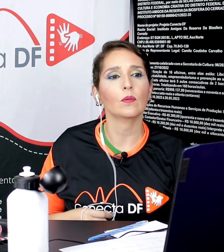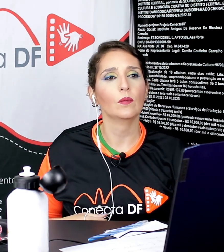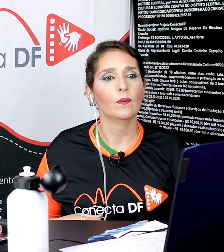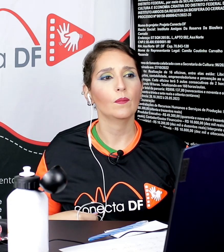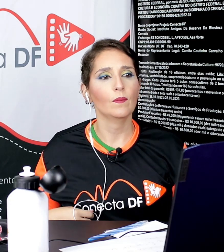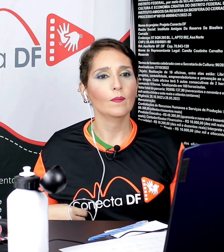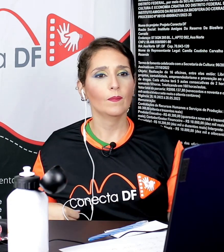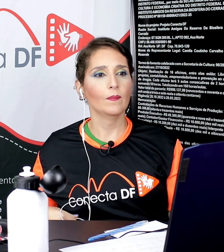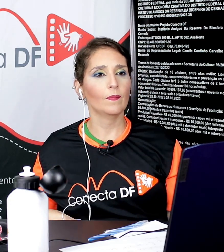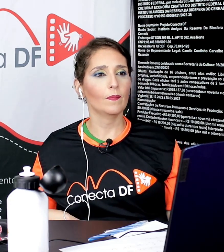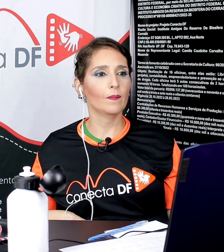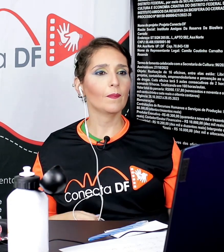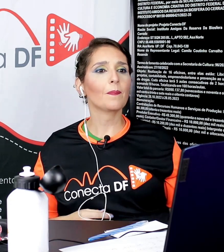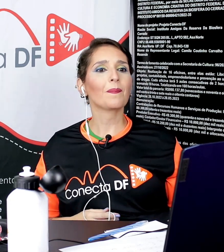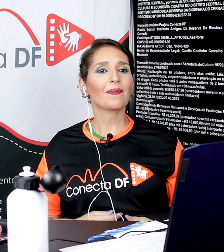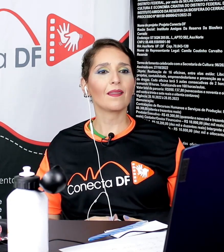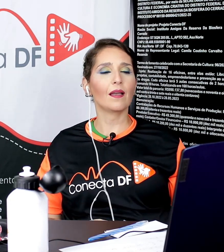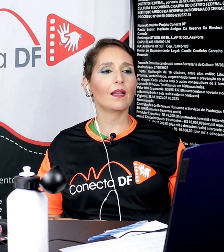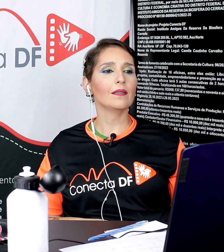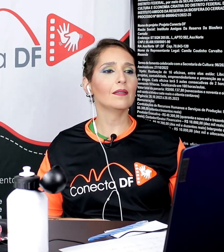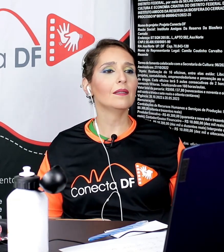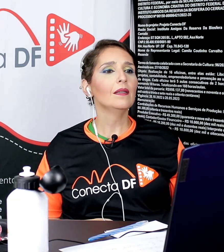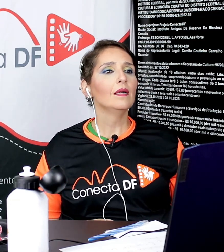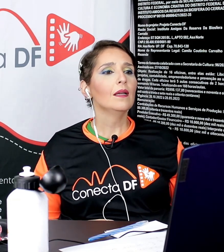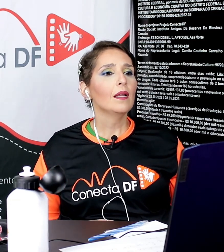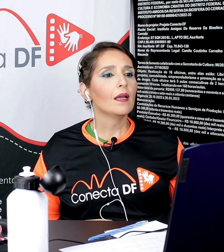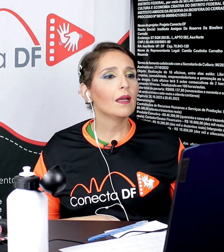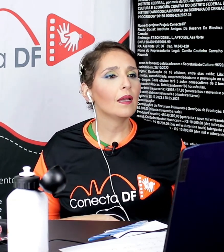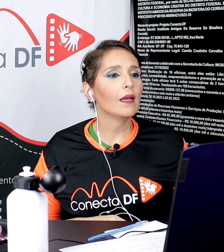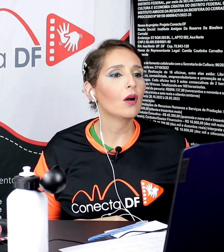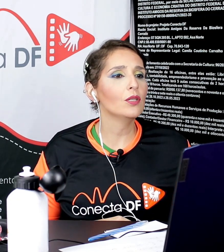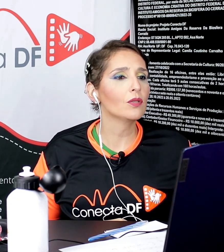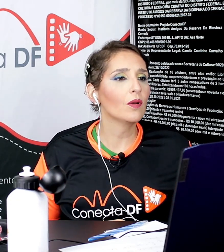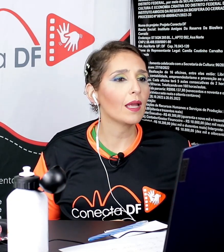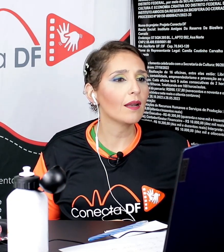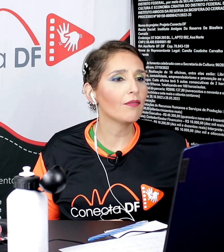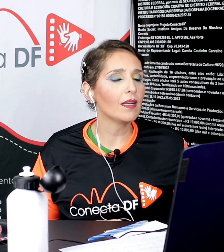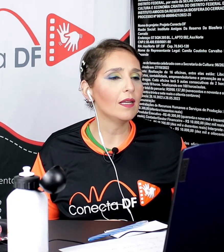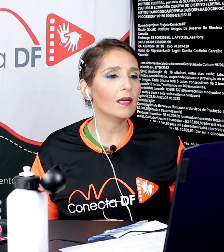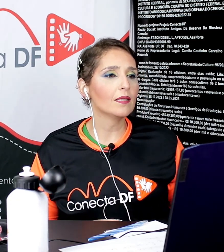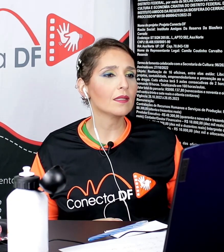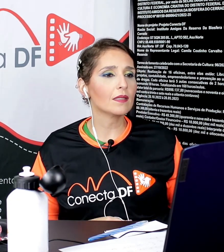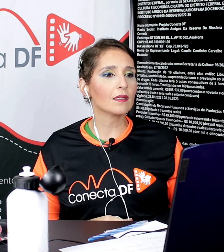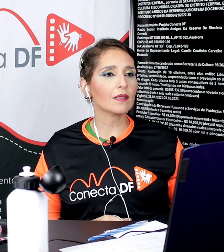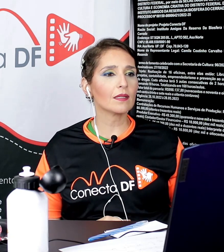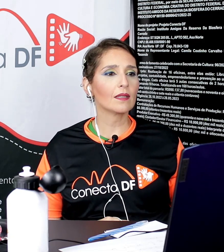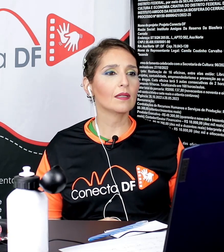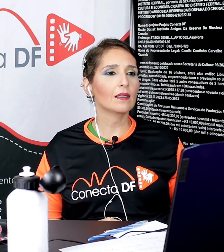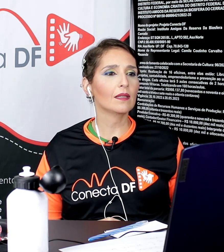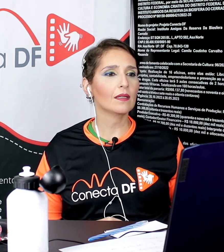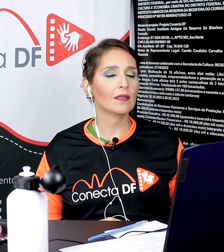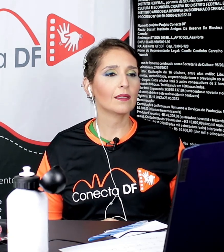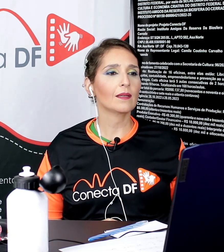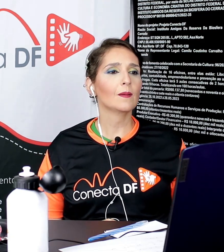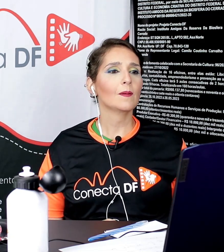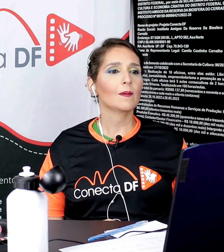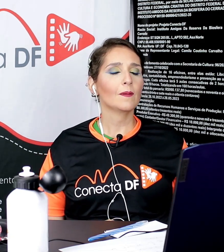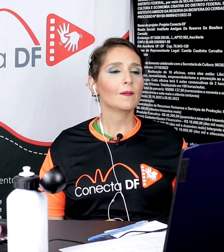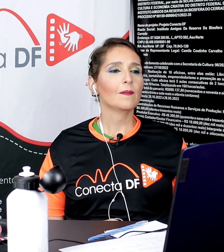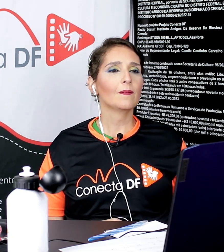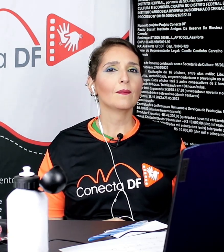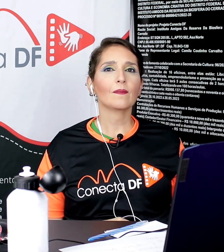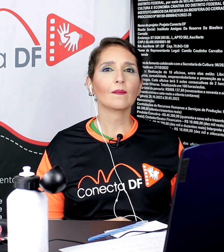isso. Tá certo, obrigada. Nada. Rod Nogueira Farias.